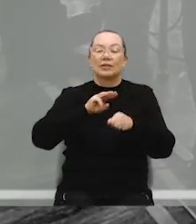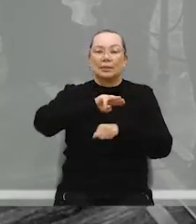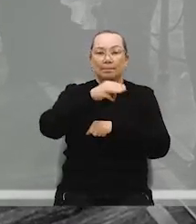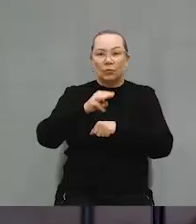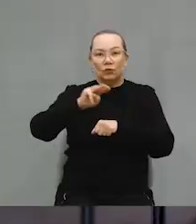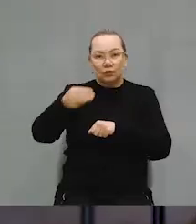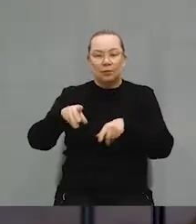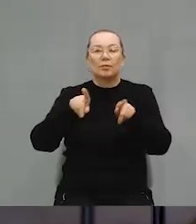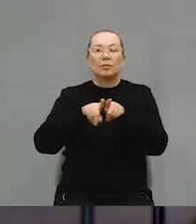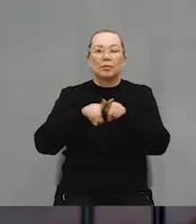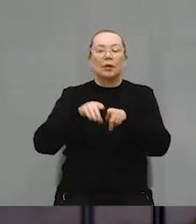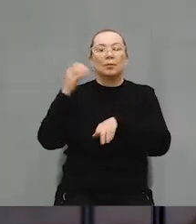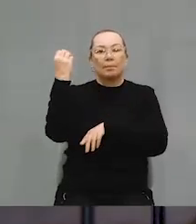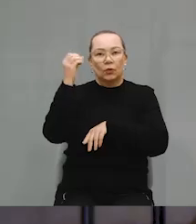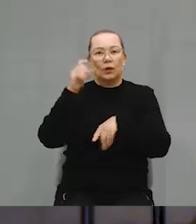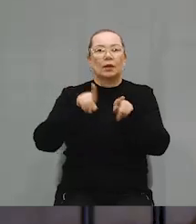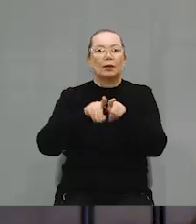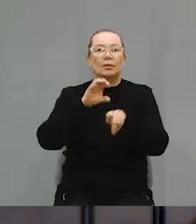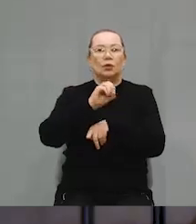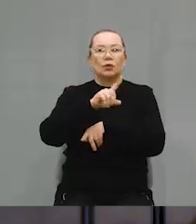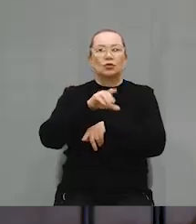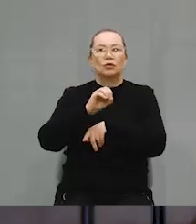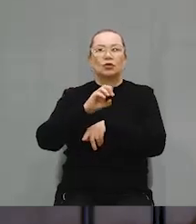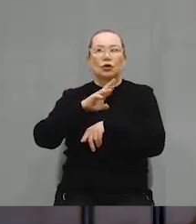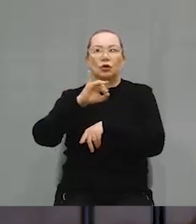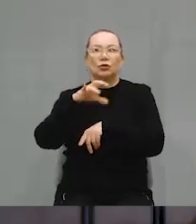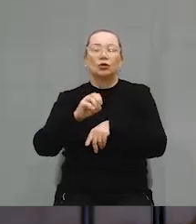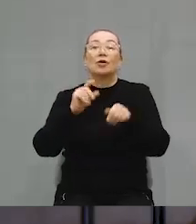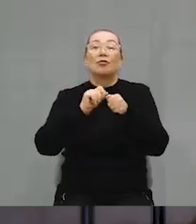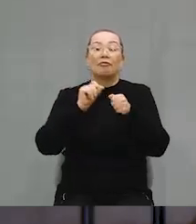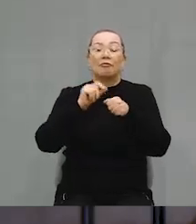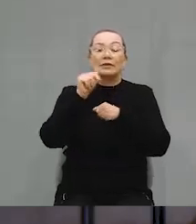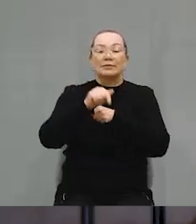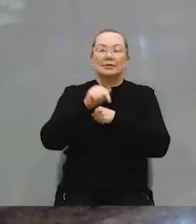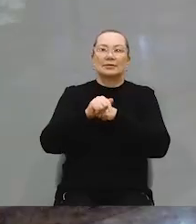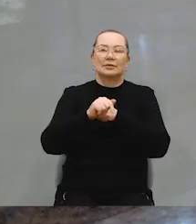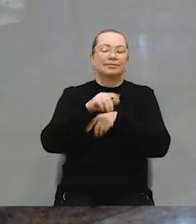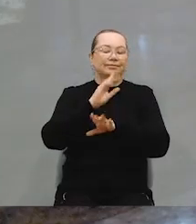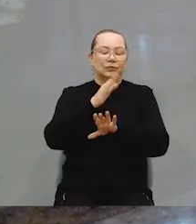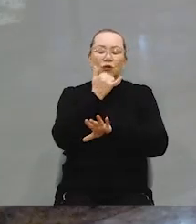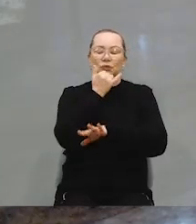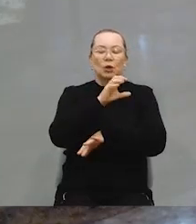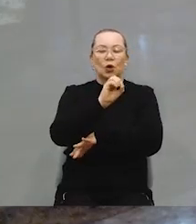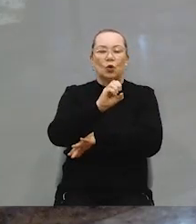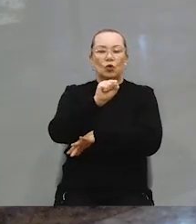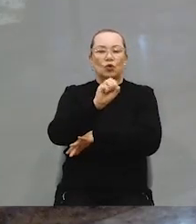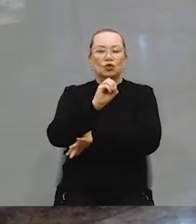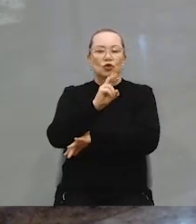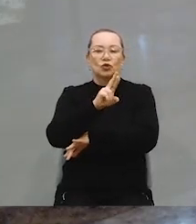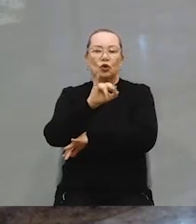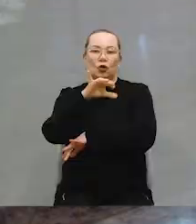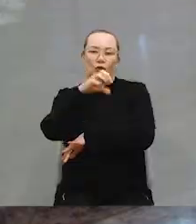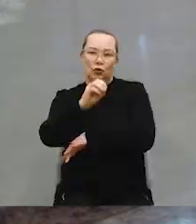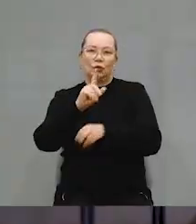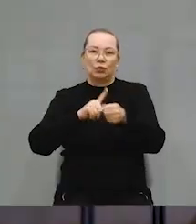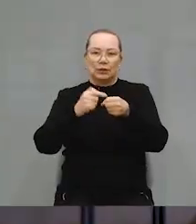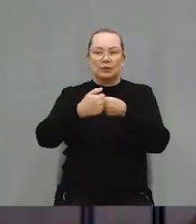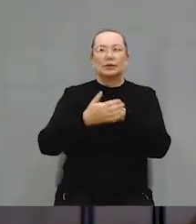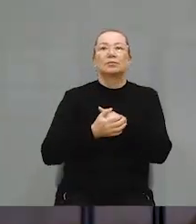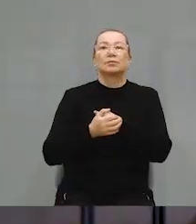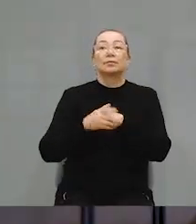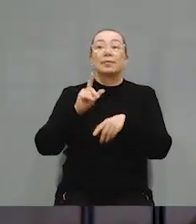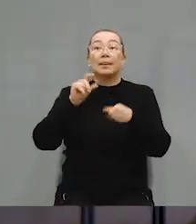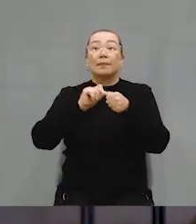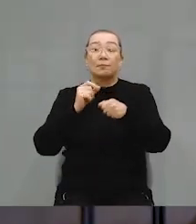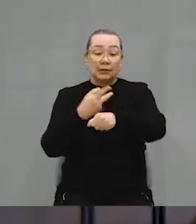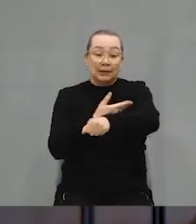Osório e Porto Alegre, nós vamos fazer isso. Assim, as pessoas vão ver as tirinhas da Celeste para entender como é que